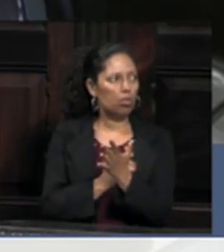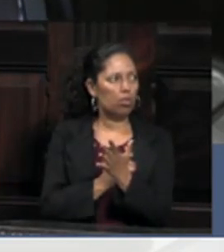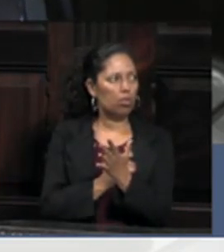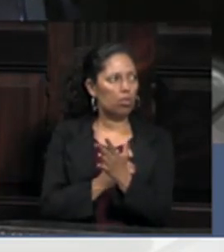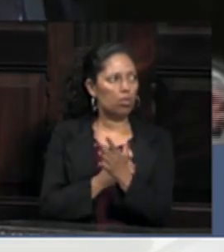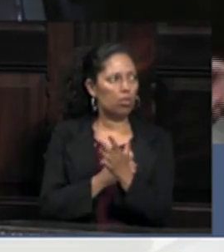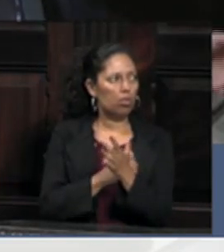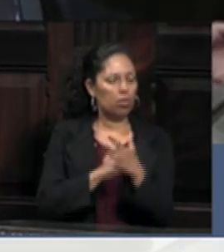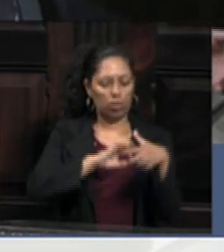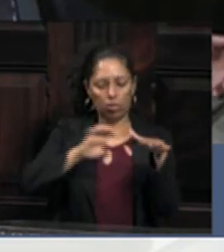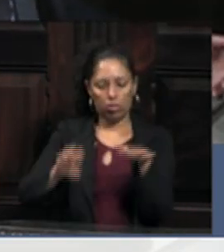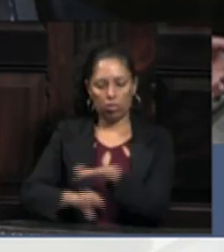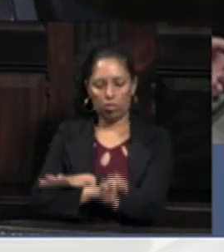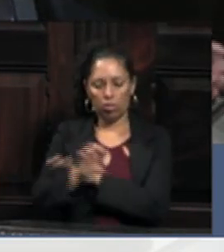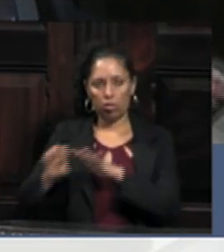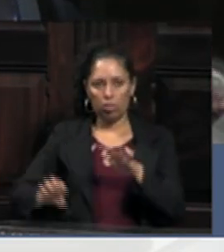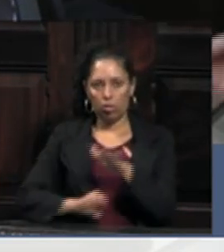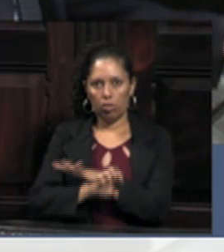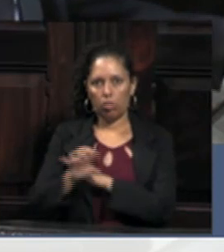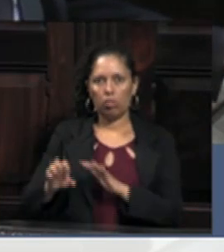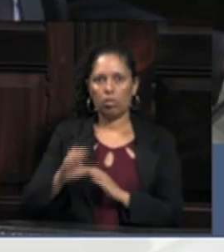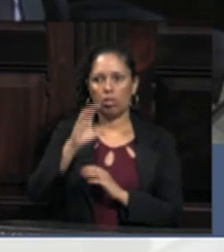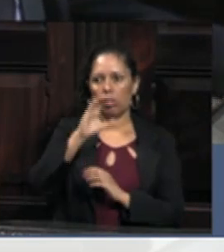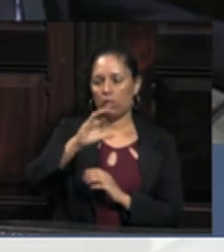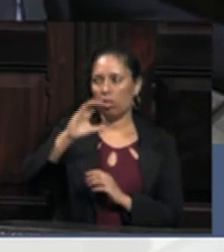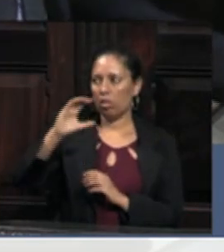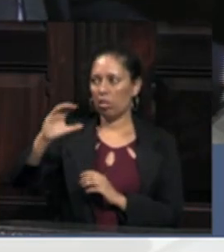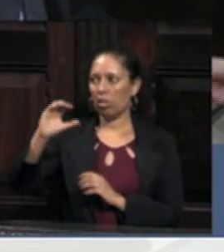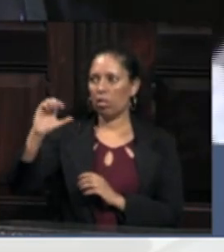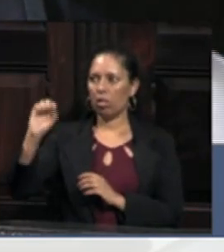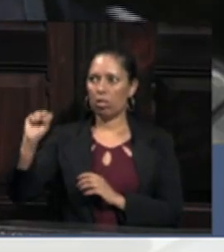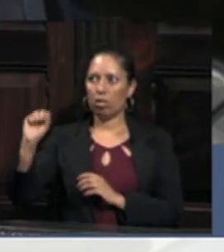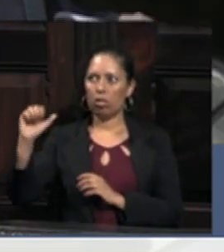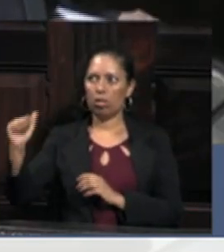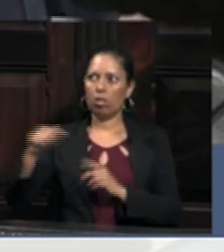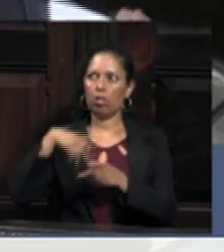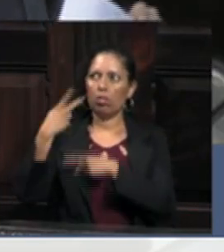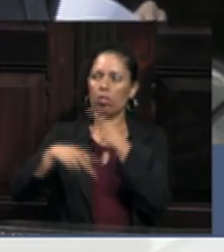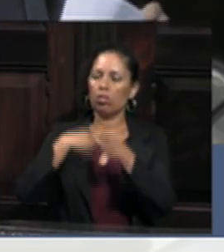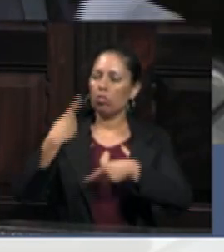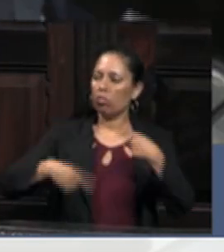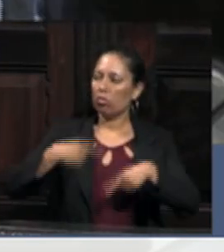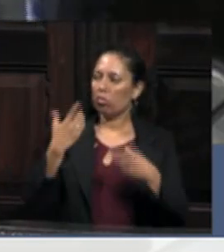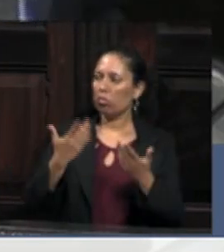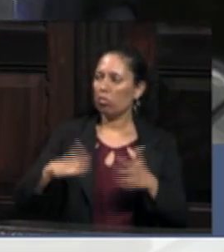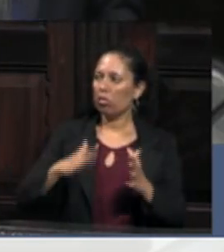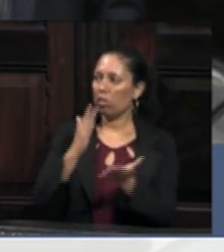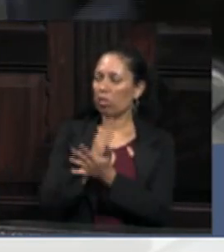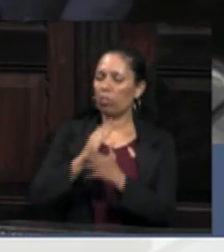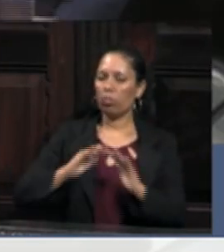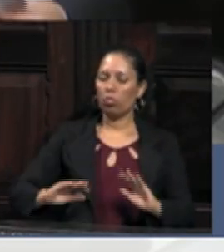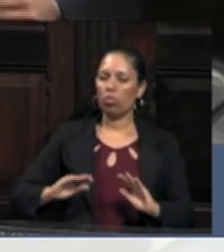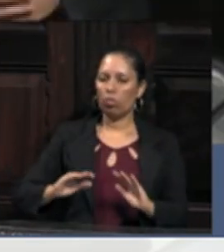Centrais de Abastecimento do Estado do Rio de Janeiro, SA, CEAS, ARJ. Em discussão. Não havendo que queira discutir, encerra a discussão. Em votação.